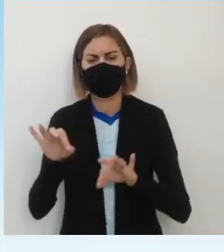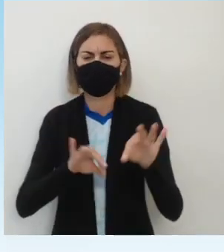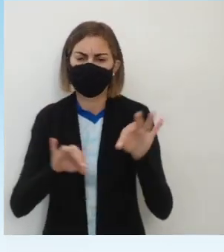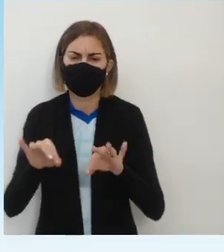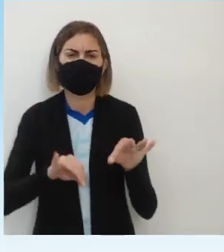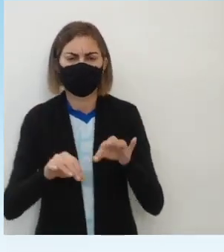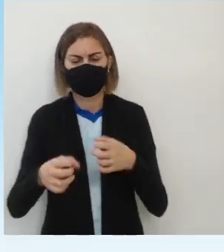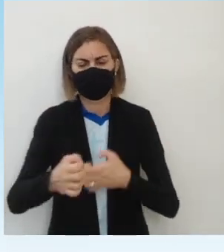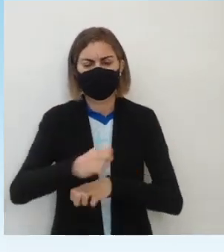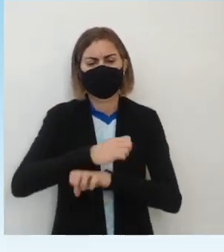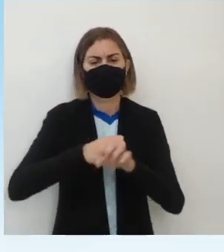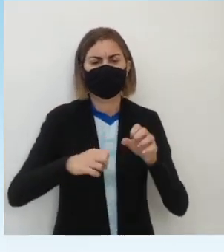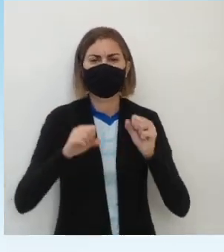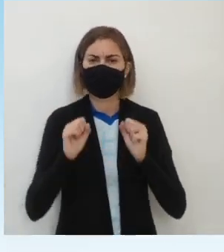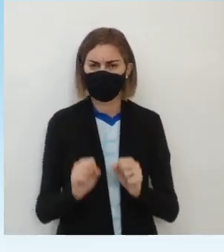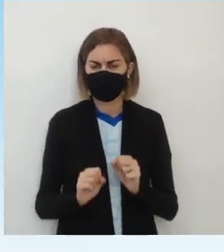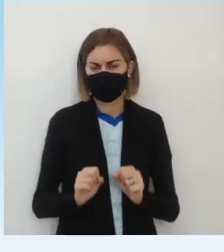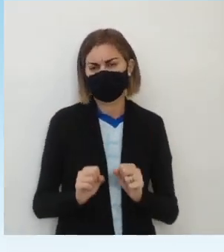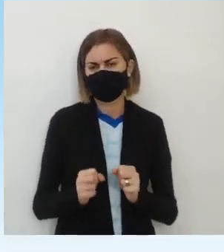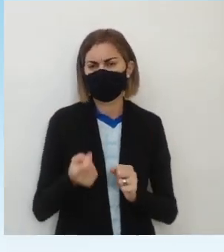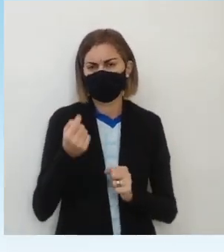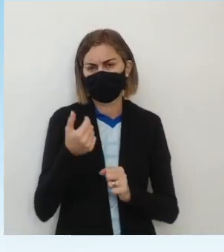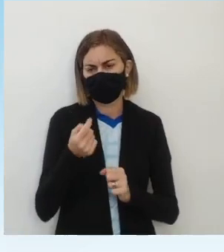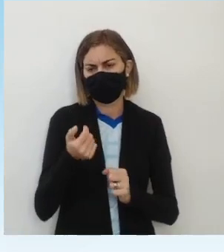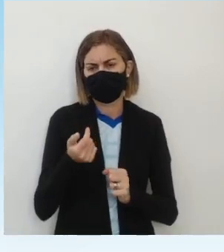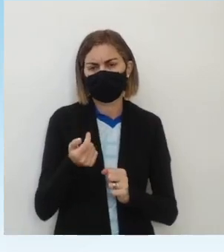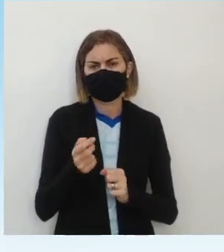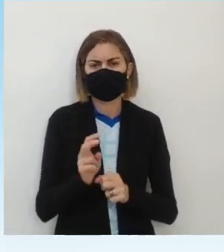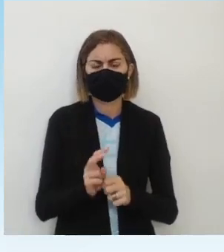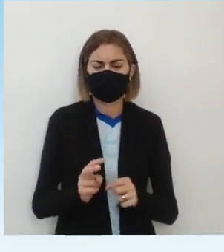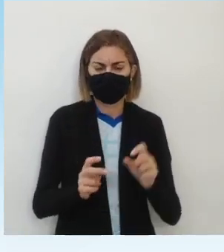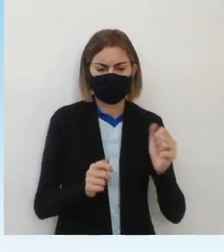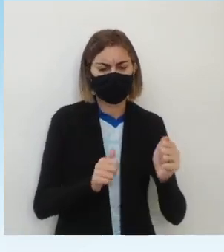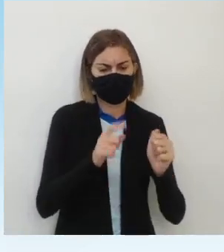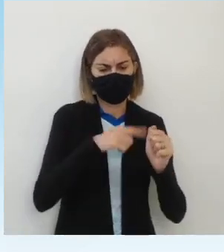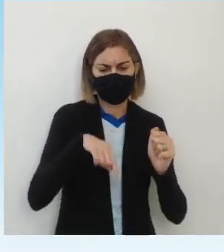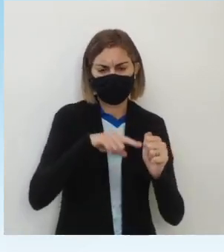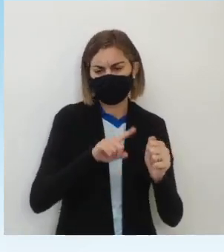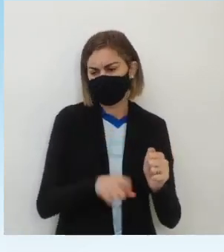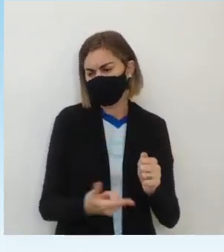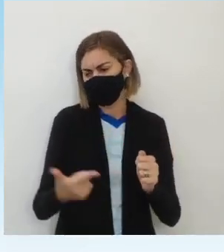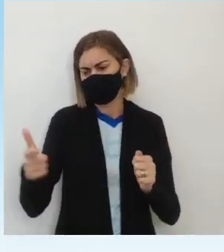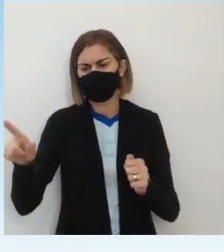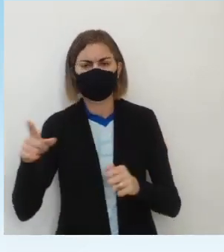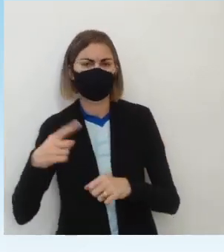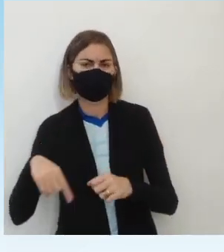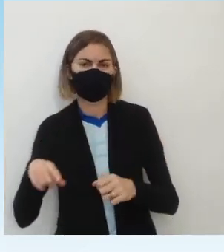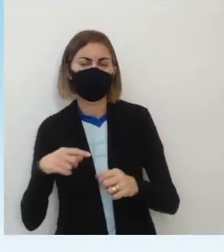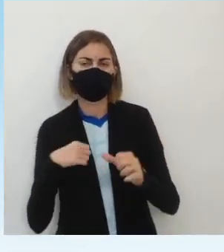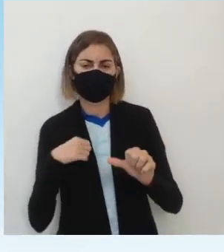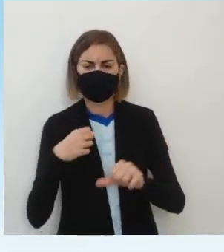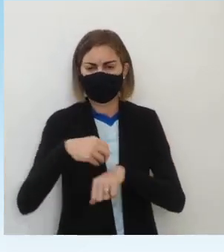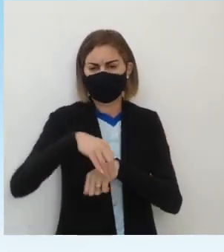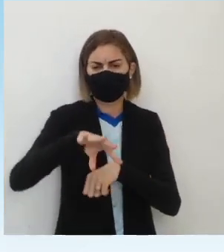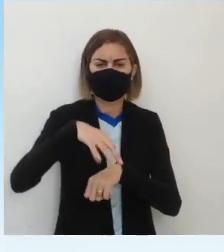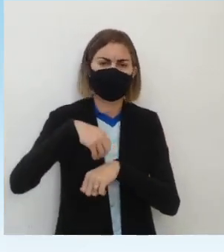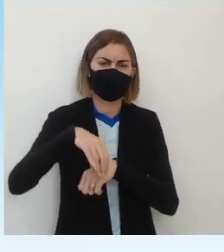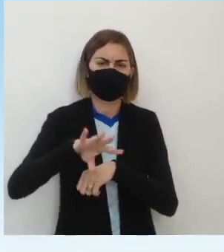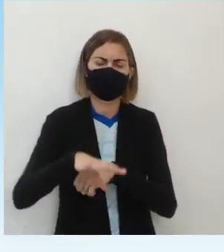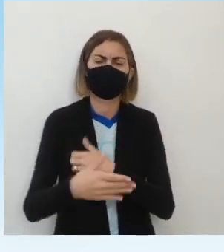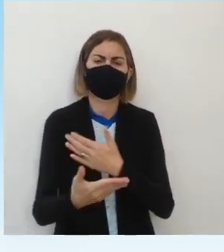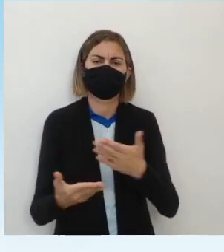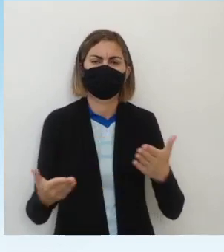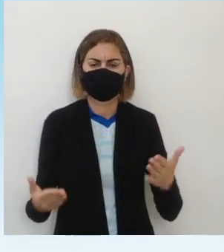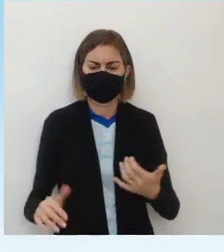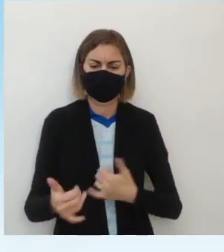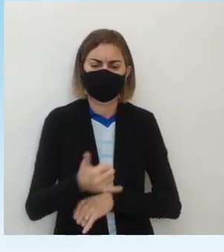os elétrons podem circular quase que saltando de um átomo para o outro e transportar tanto